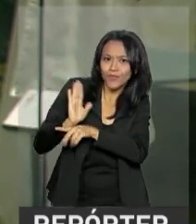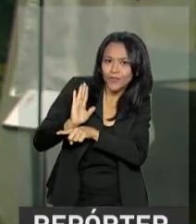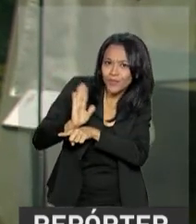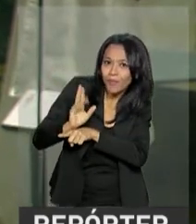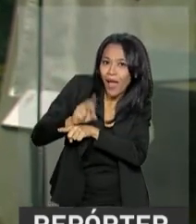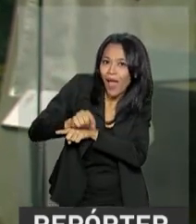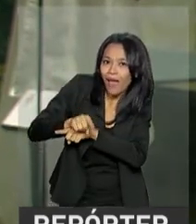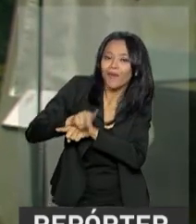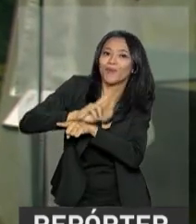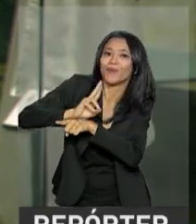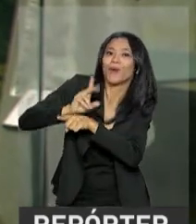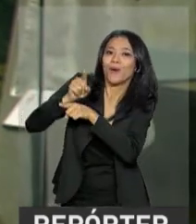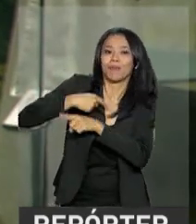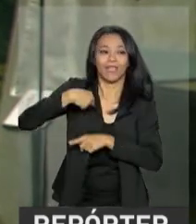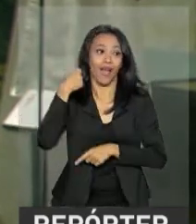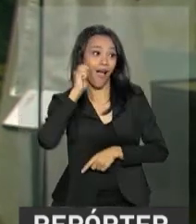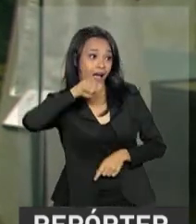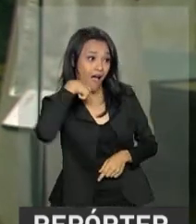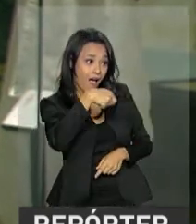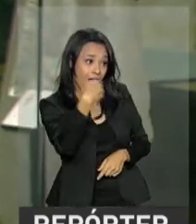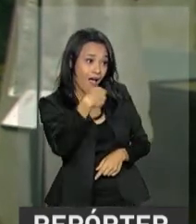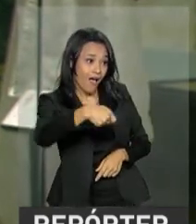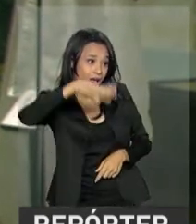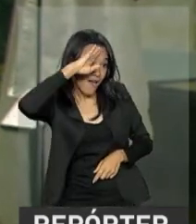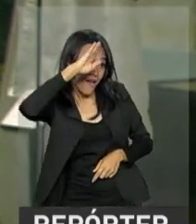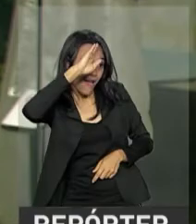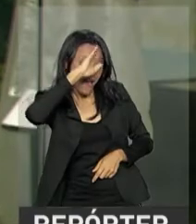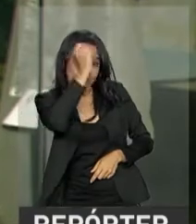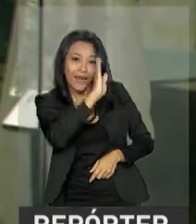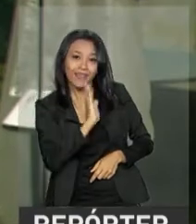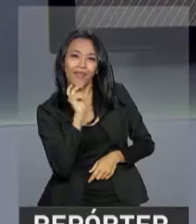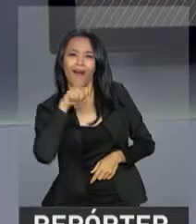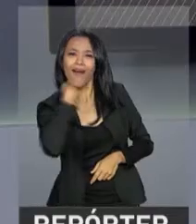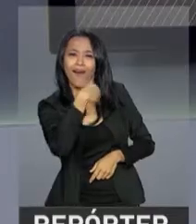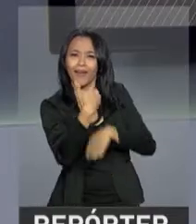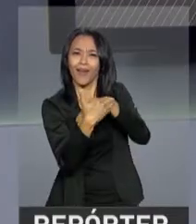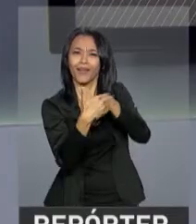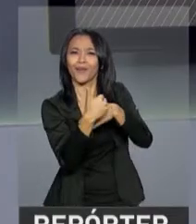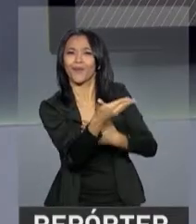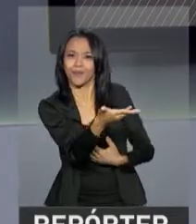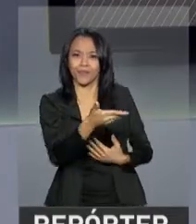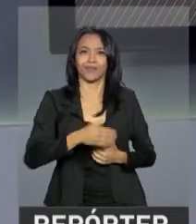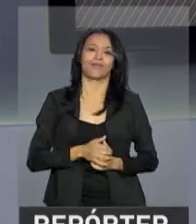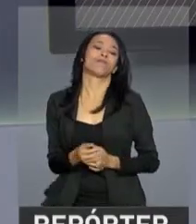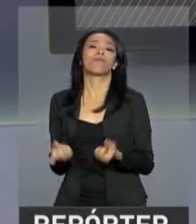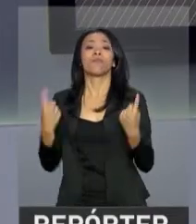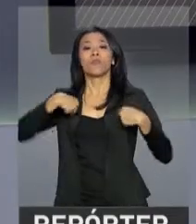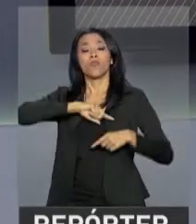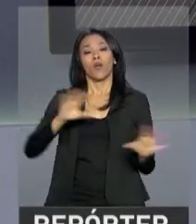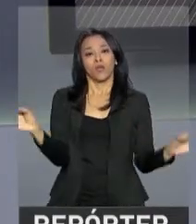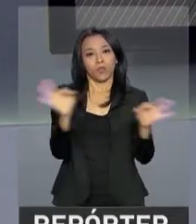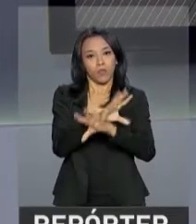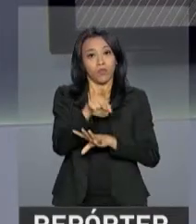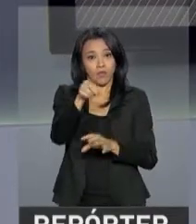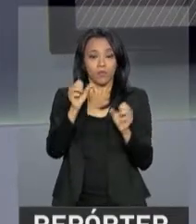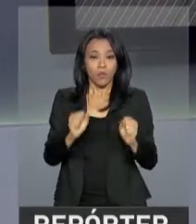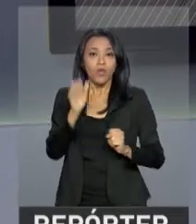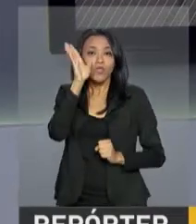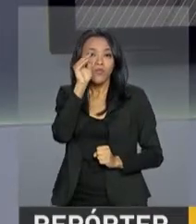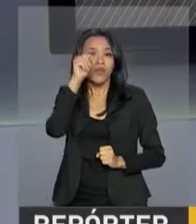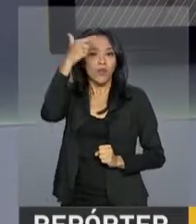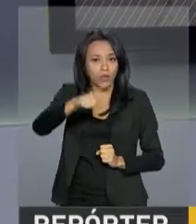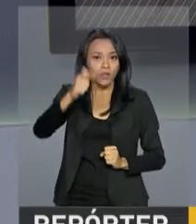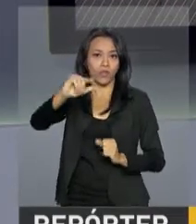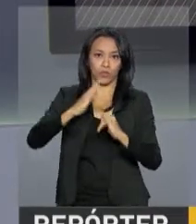chamavam os militares brasileiros de forma carinhosa nós ficamos por aqui você pode rever as reportagens